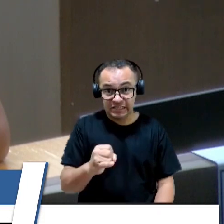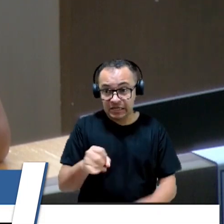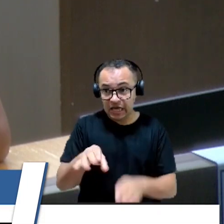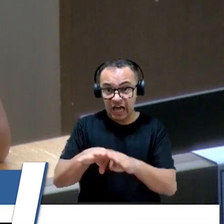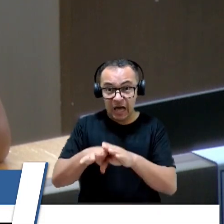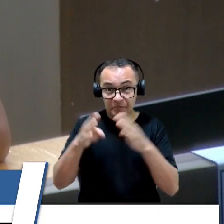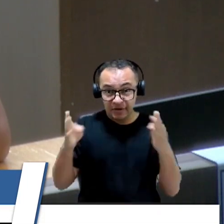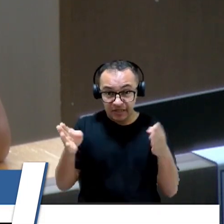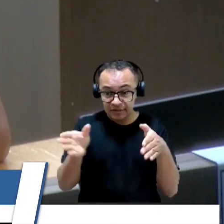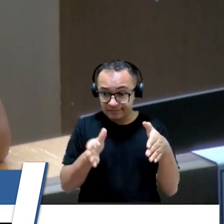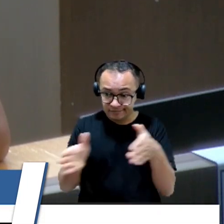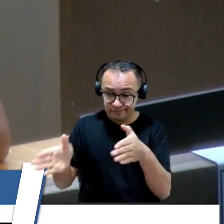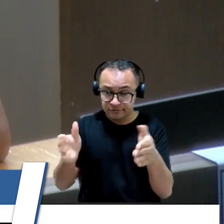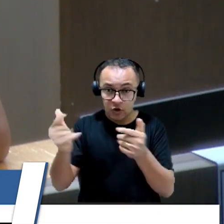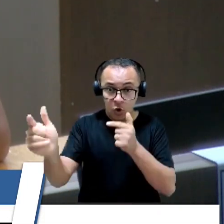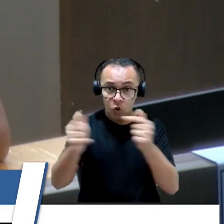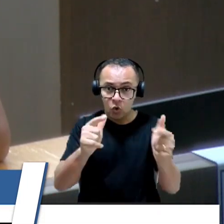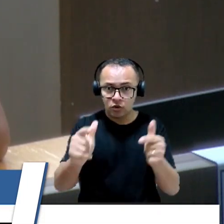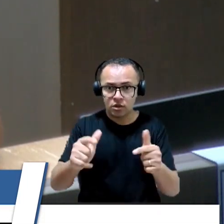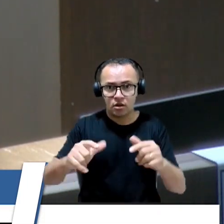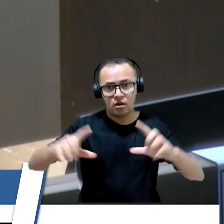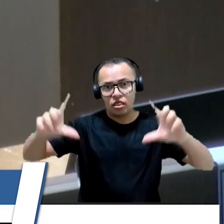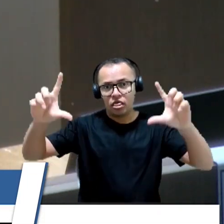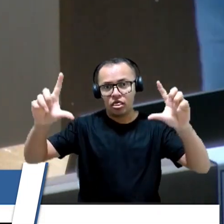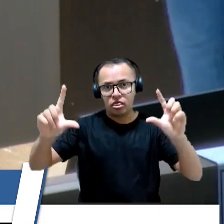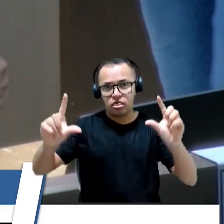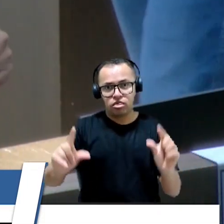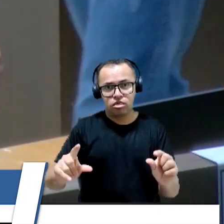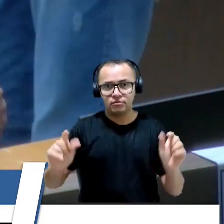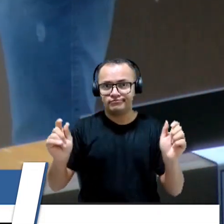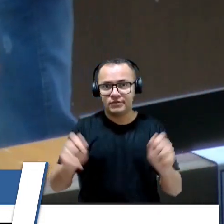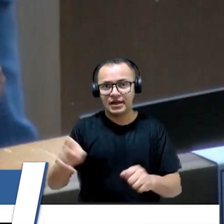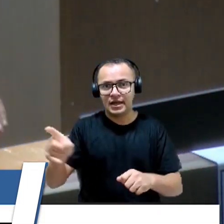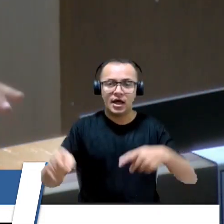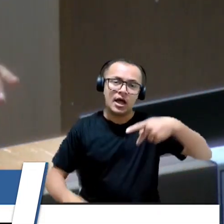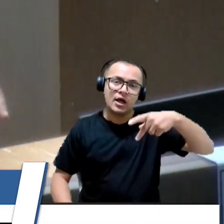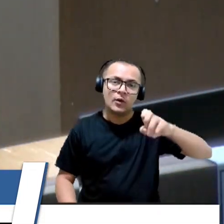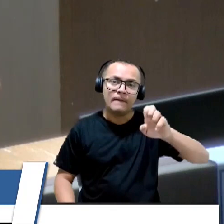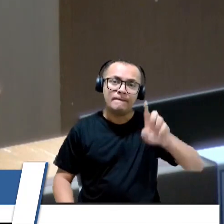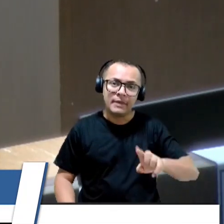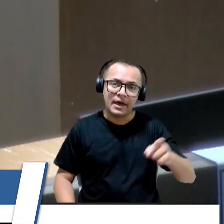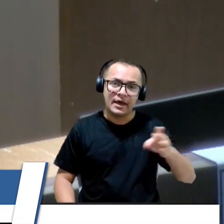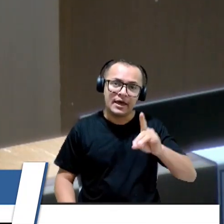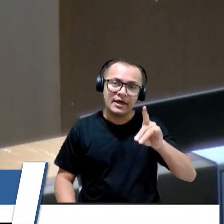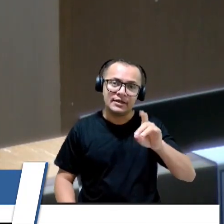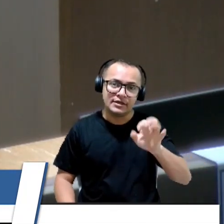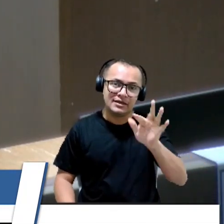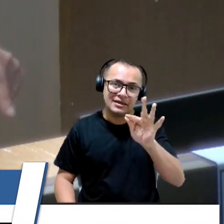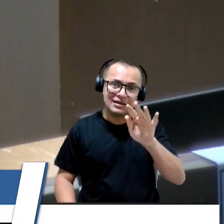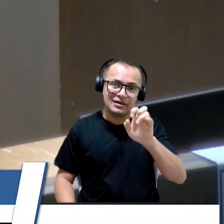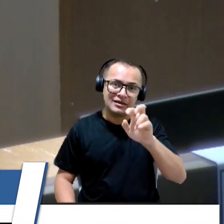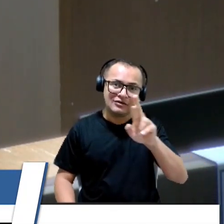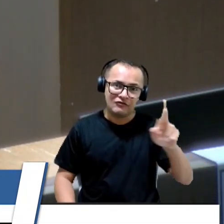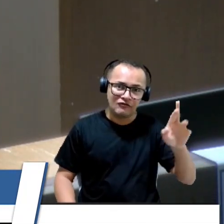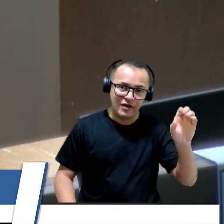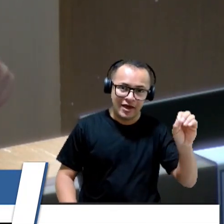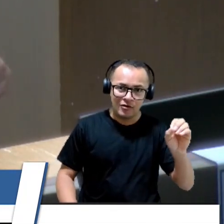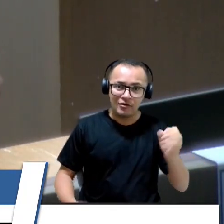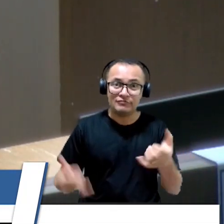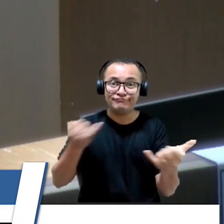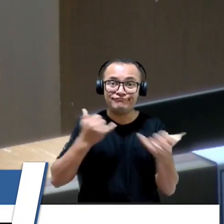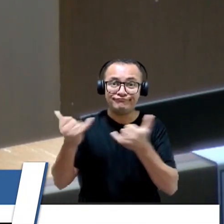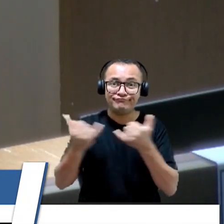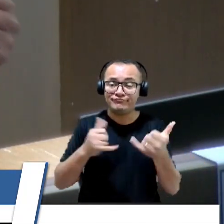desafogar aquela rotatória de Pé de Ferro. Primeiro falaram que ali podia dar congestionamento, igual deu lá na